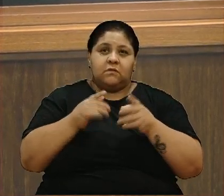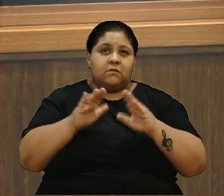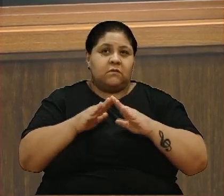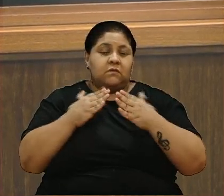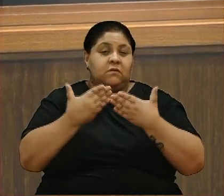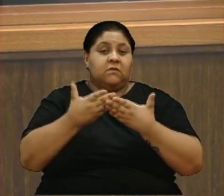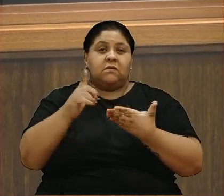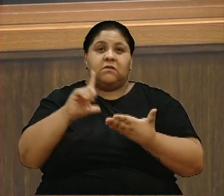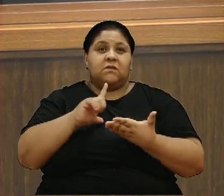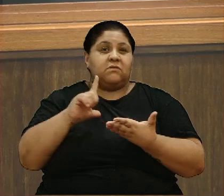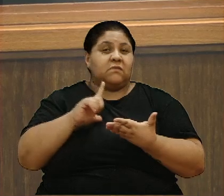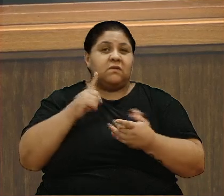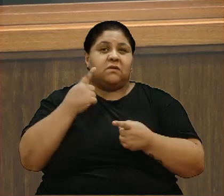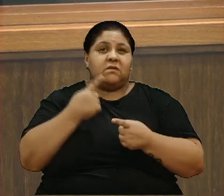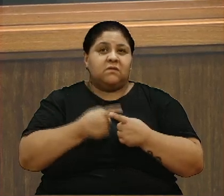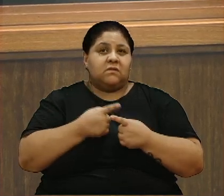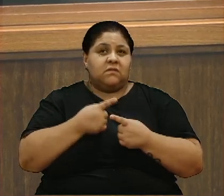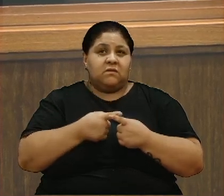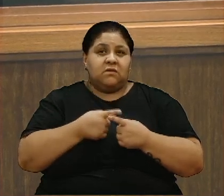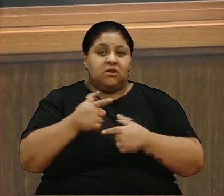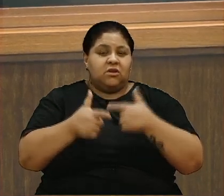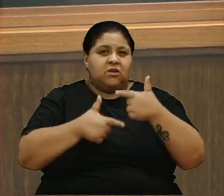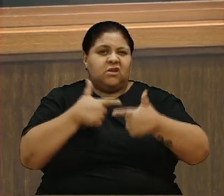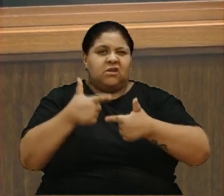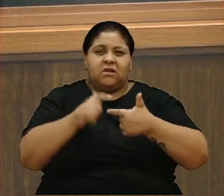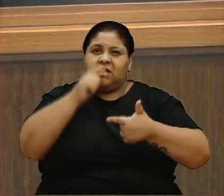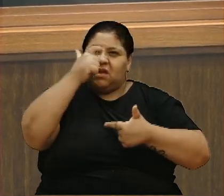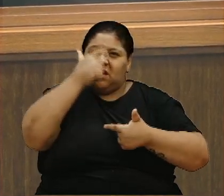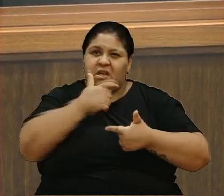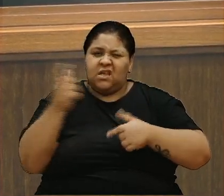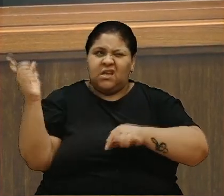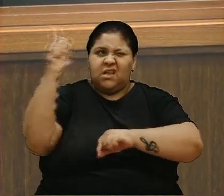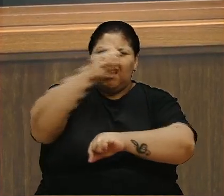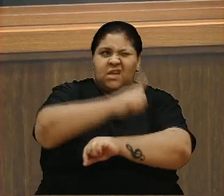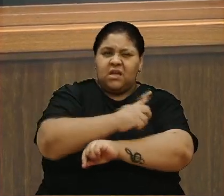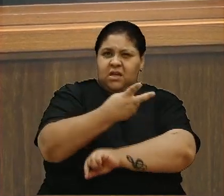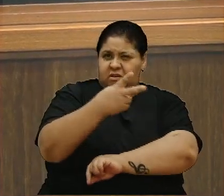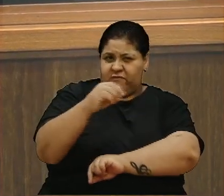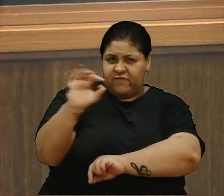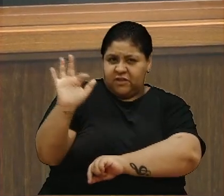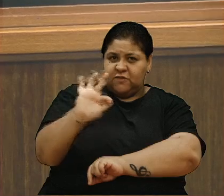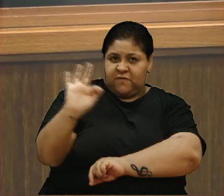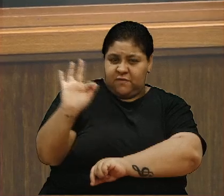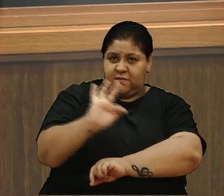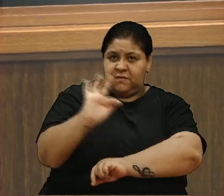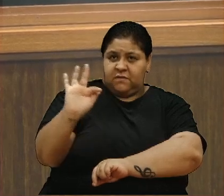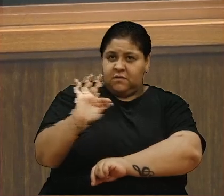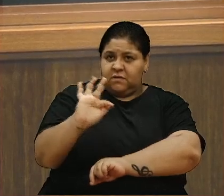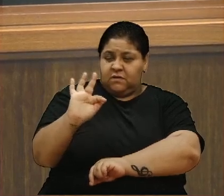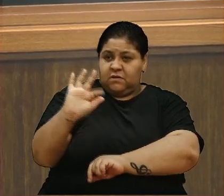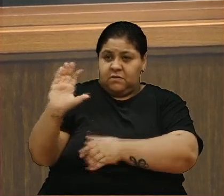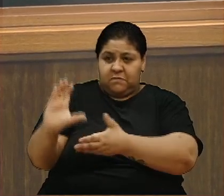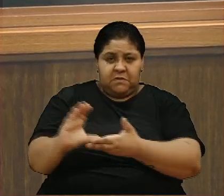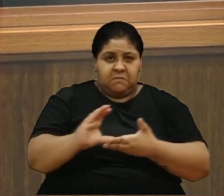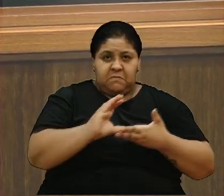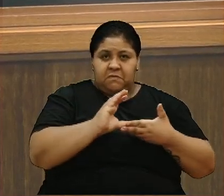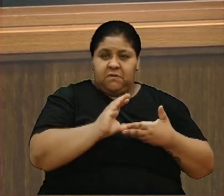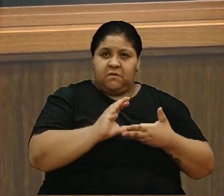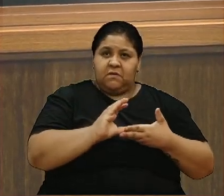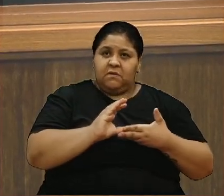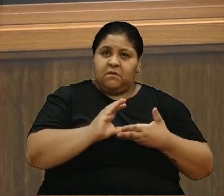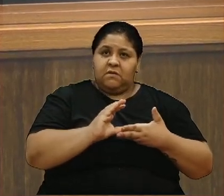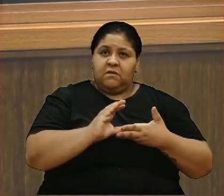não têm por que ficar trabalhando. Acho que a data era 20 de fevereiro, que deveriam receber,